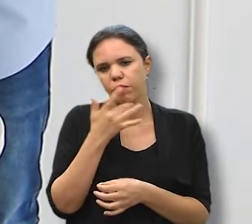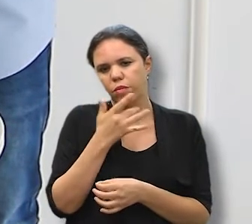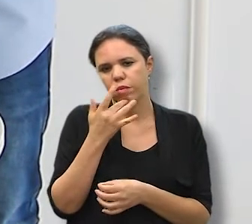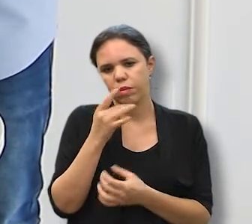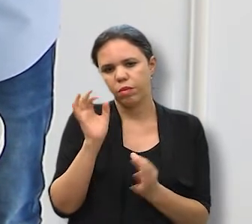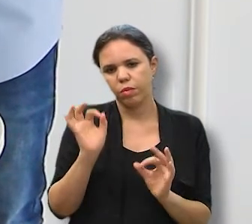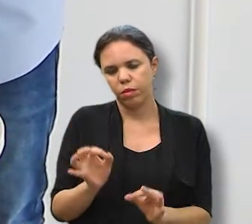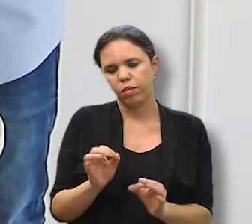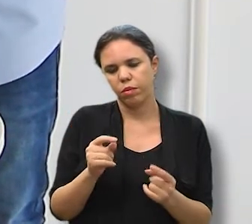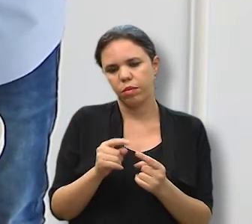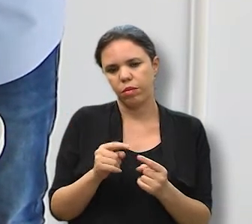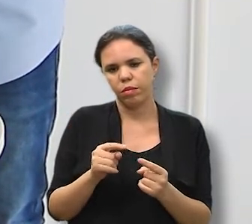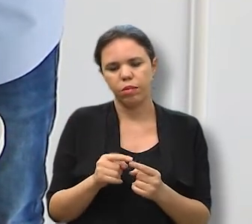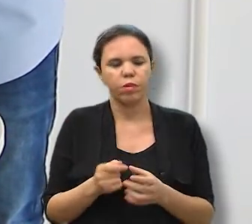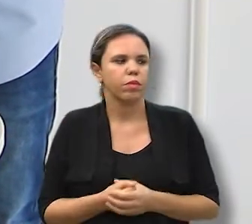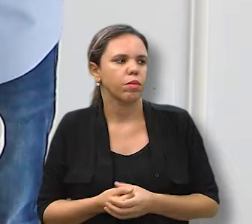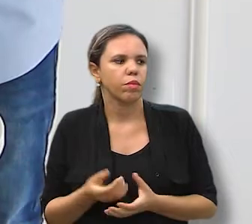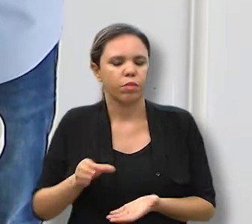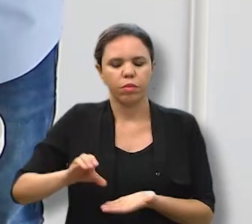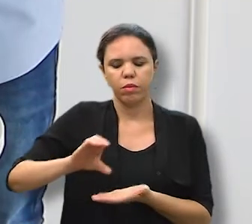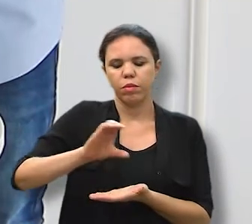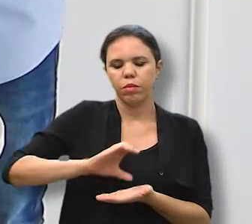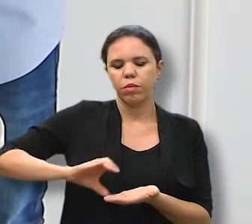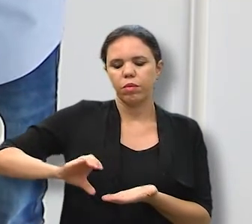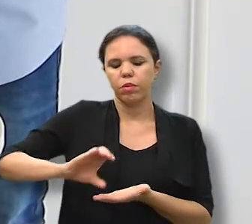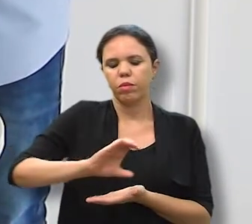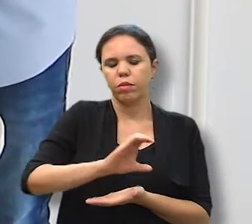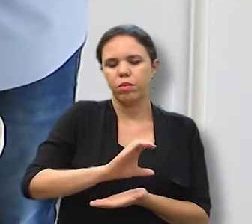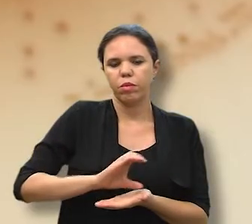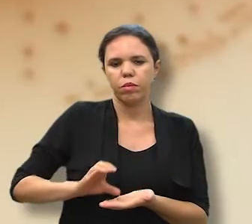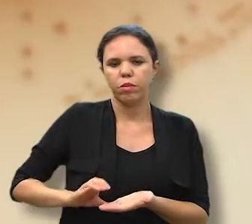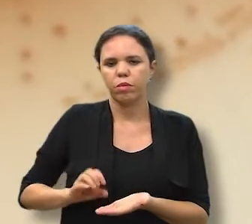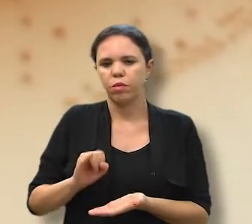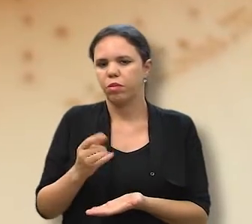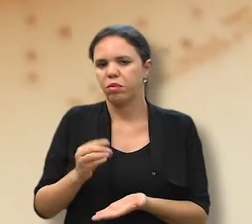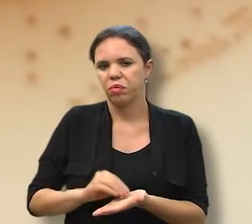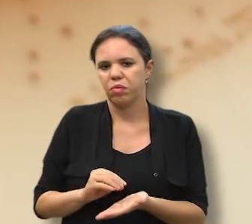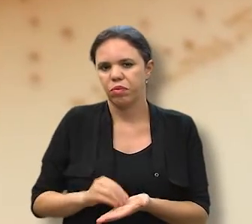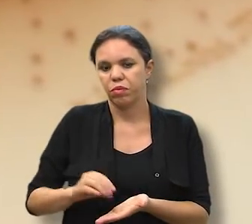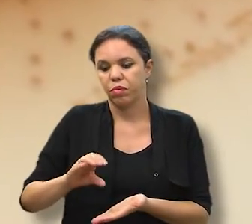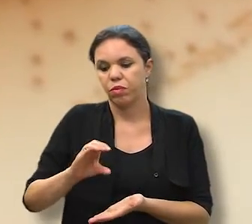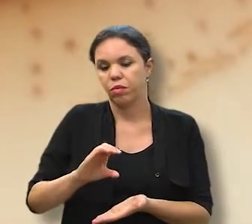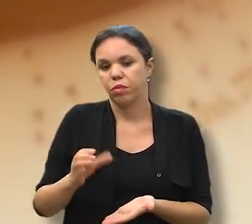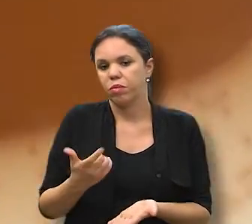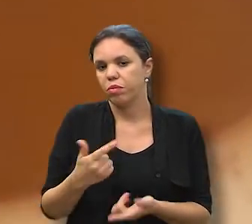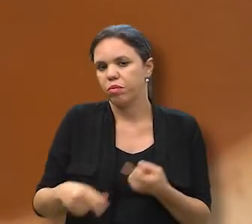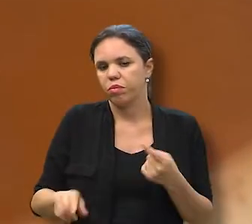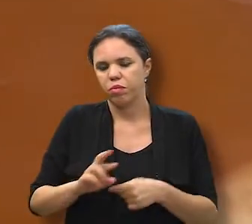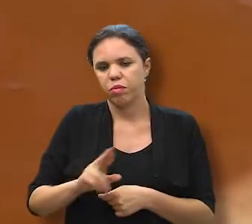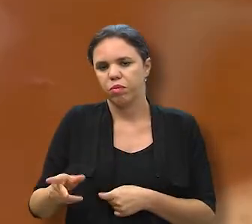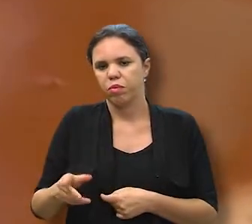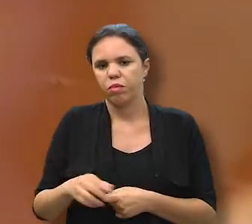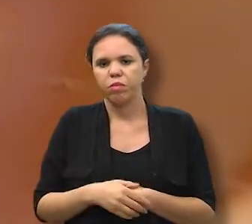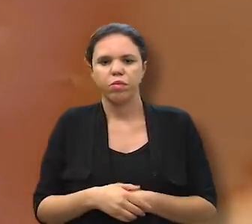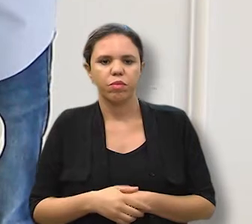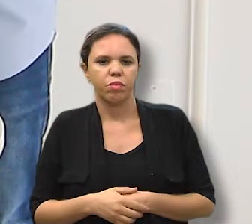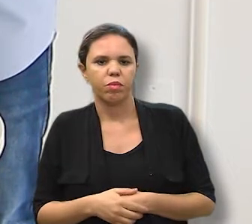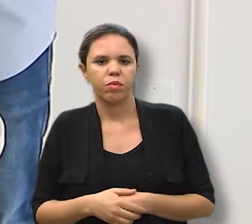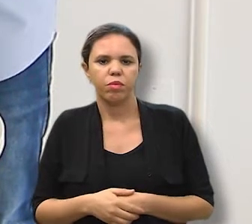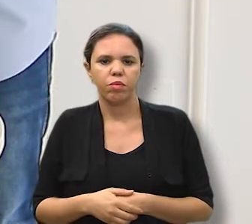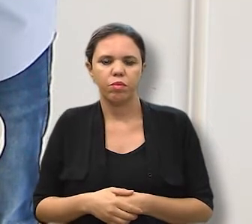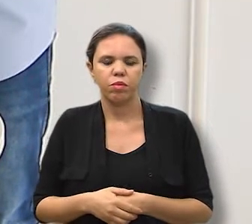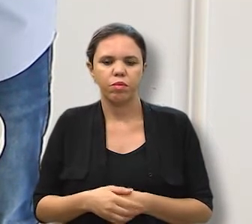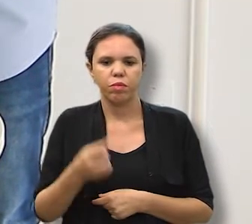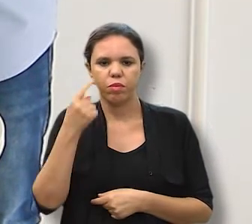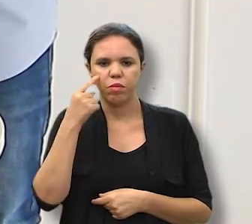ideal é colocar bastante calda. Porque um pudim sem calda não é um pudim.